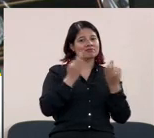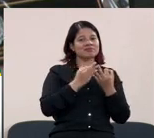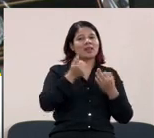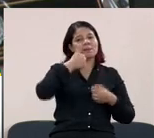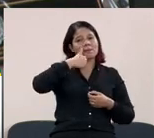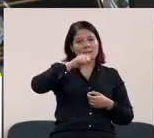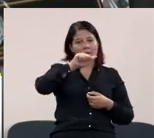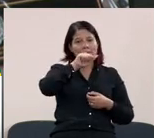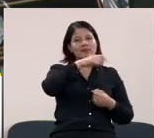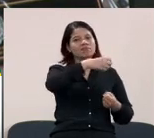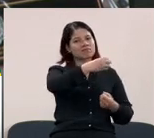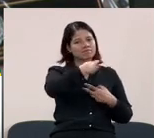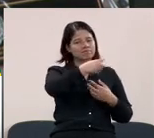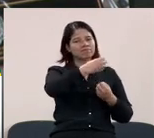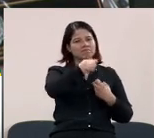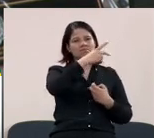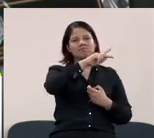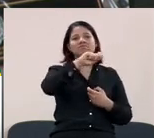mãe, que foi minha professora